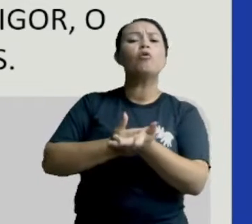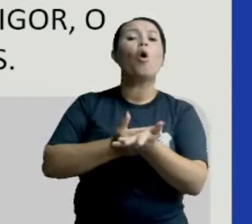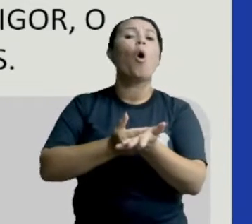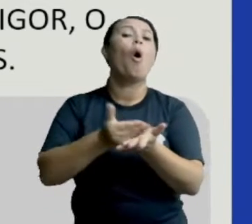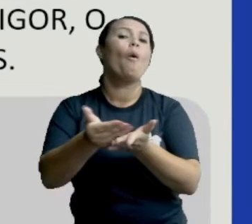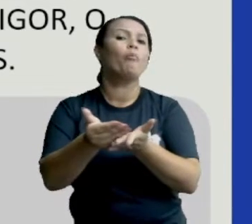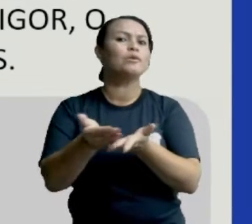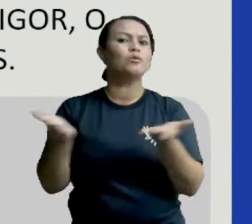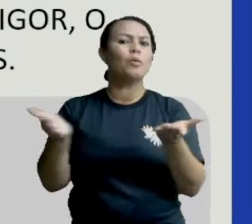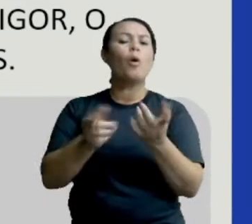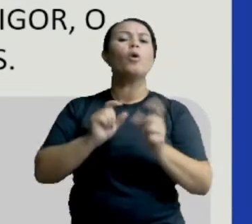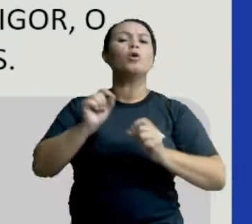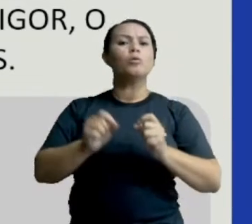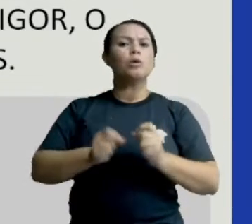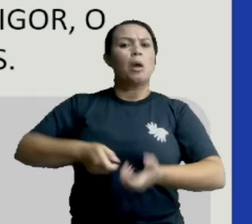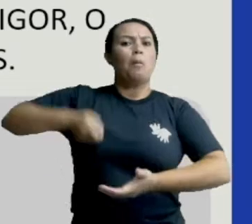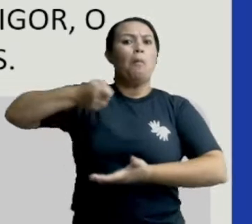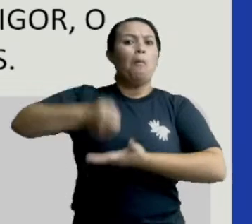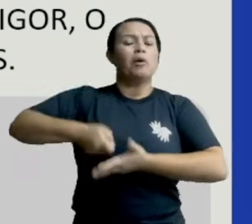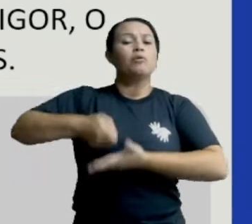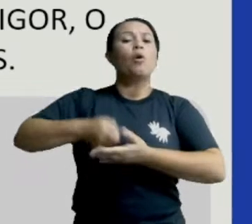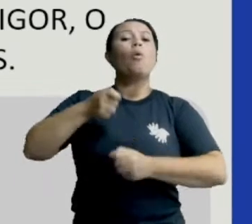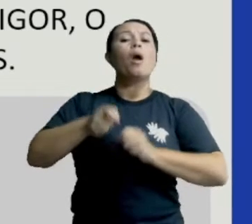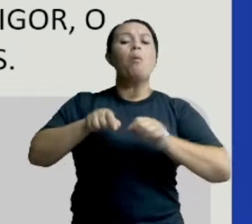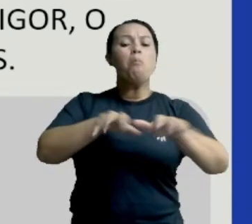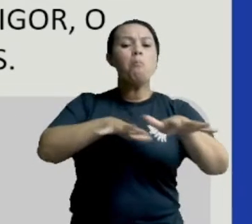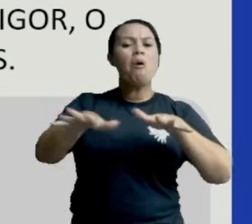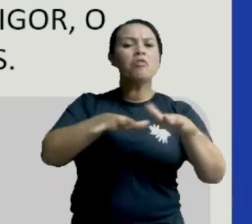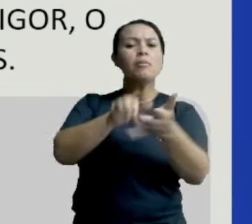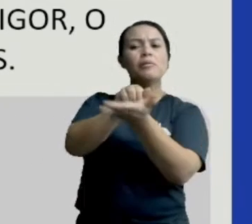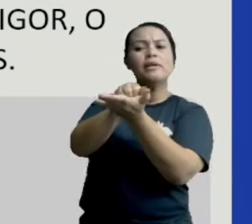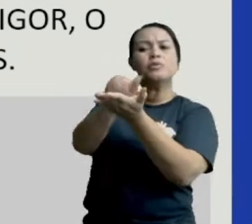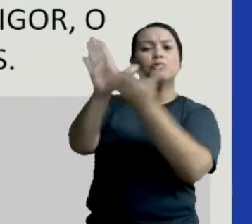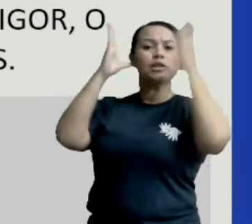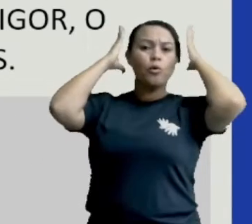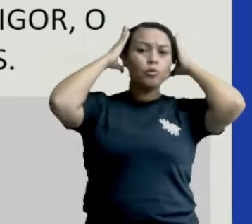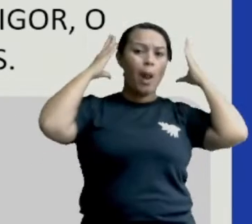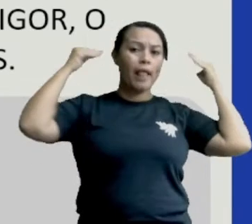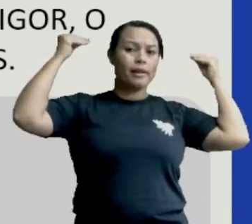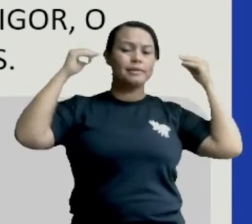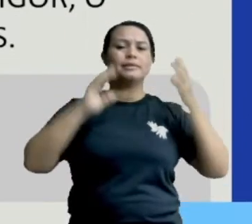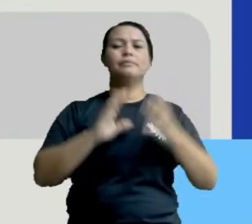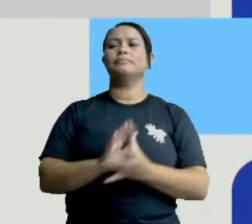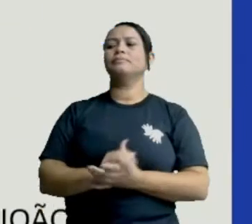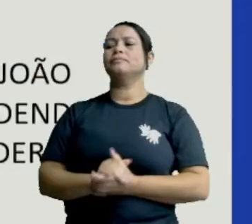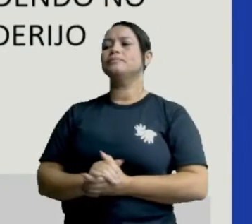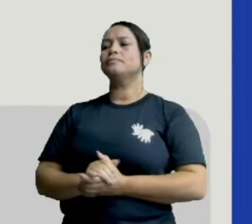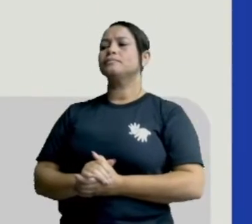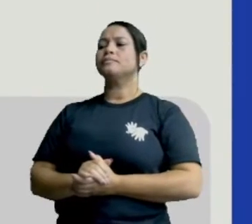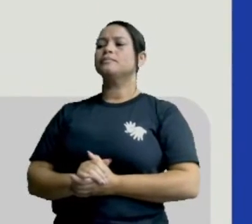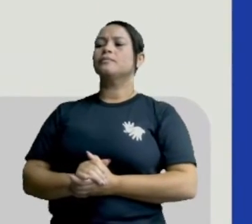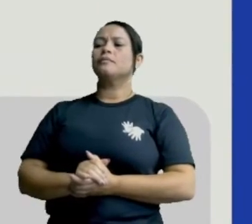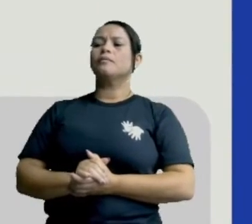desta feita, com mais vigor, o movimento para expulsar os holandeses.